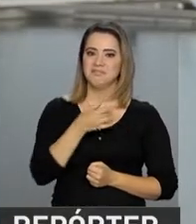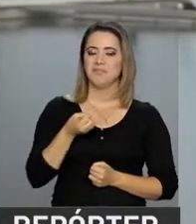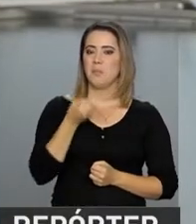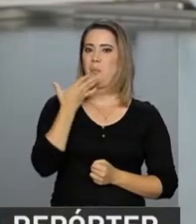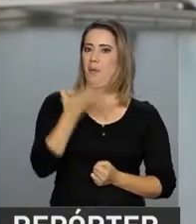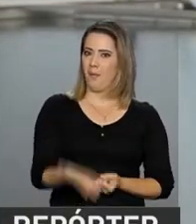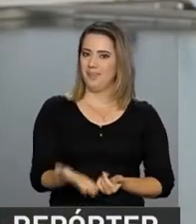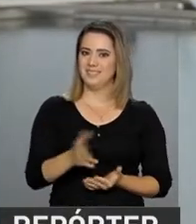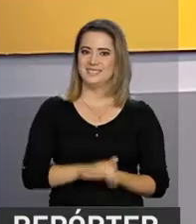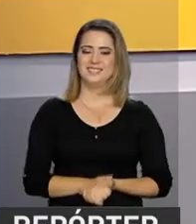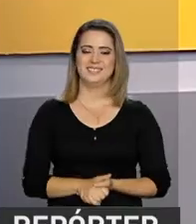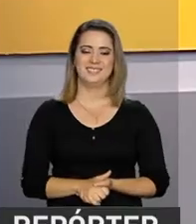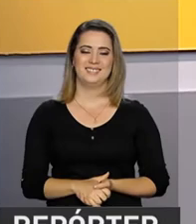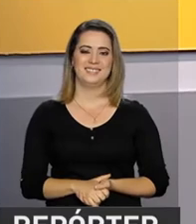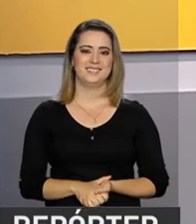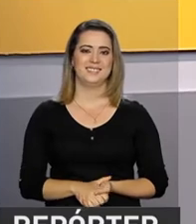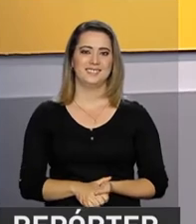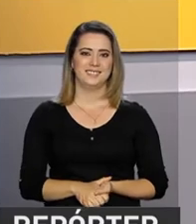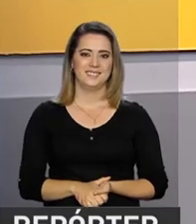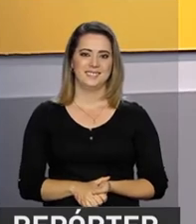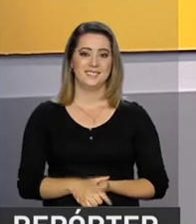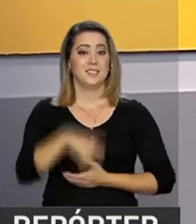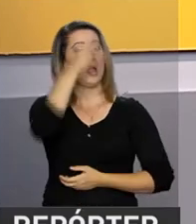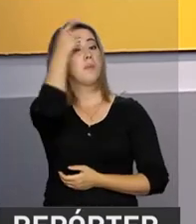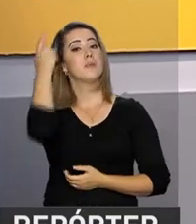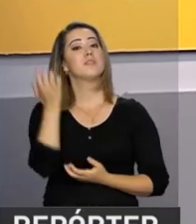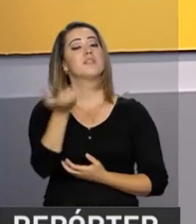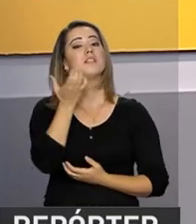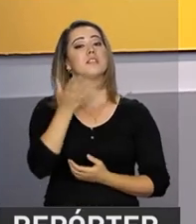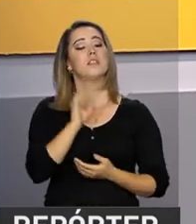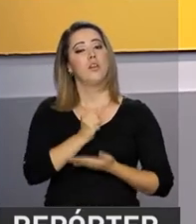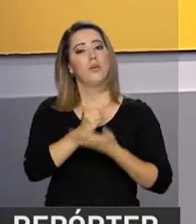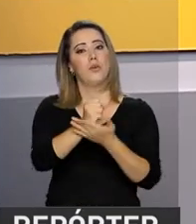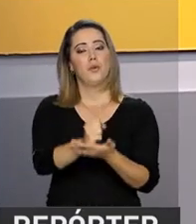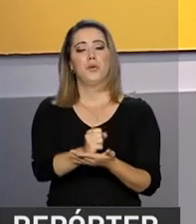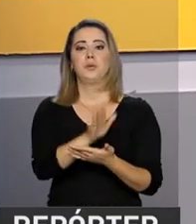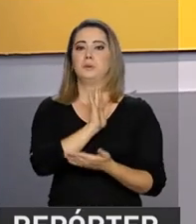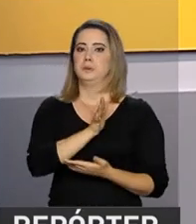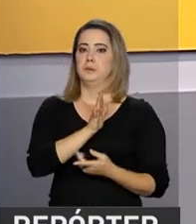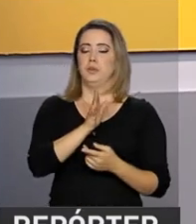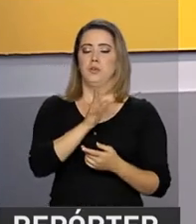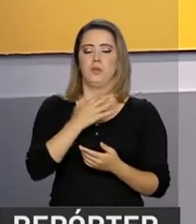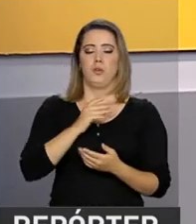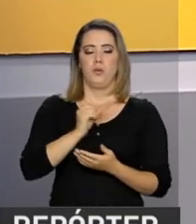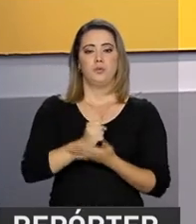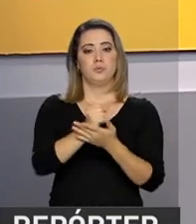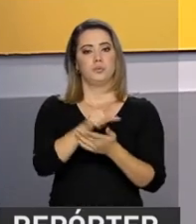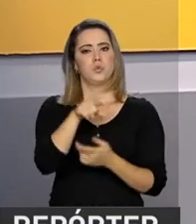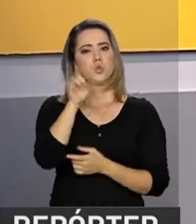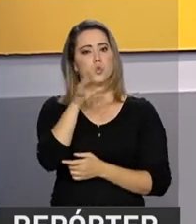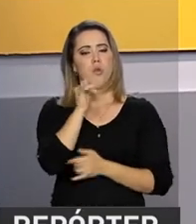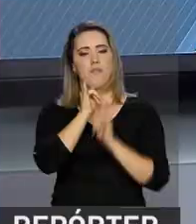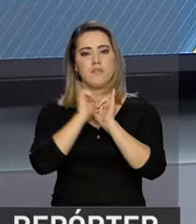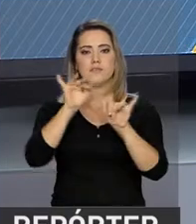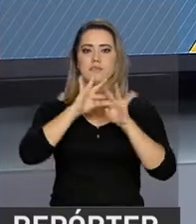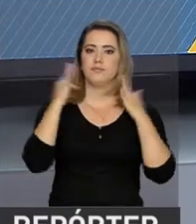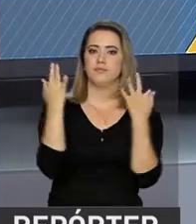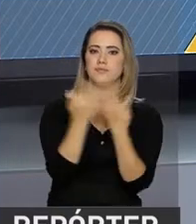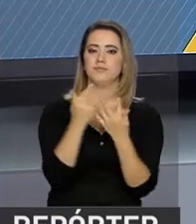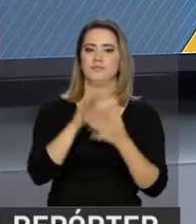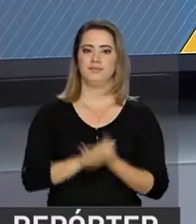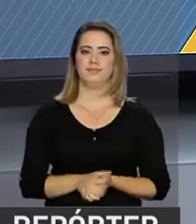desse feito e pra quem quer ser um doador basta avisar a família sobre esse desejo